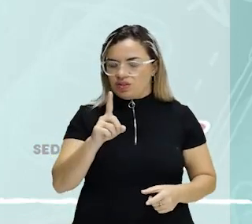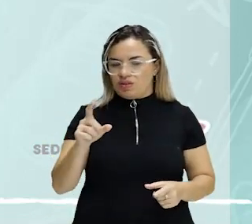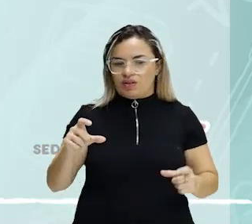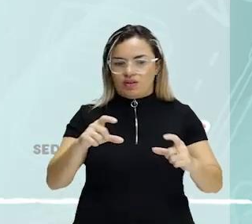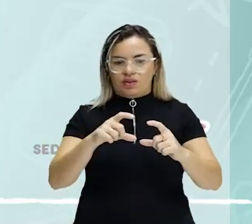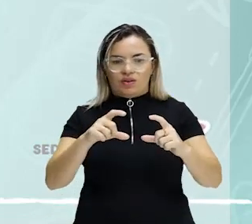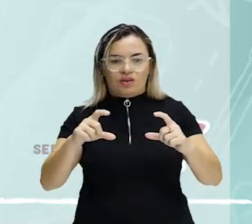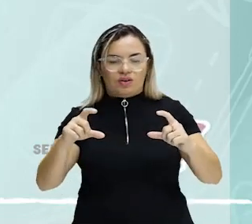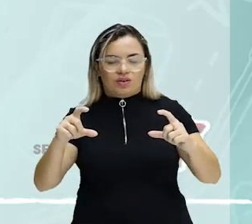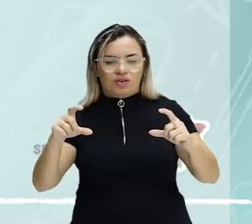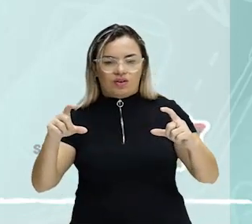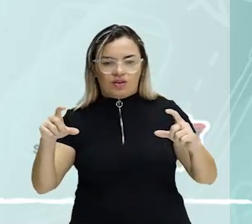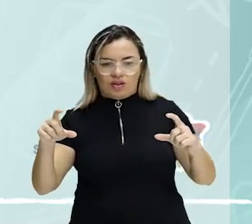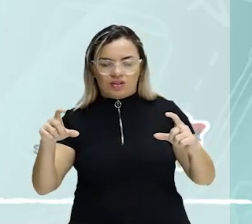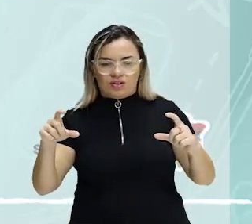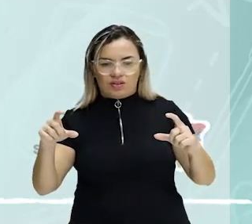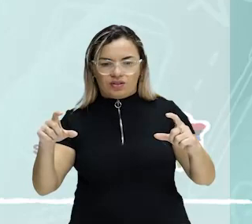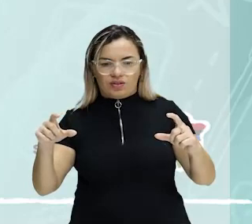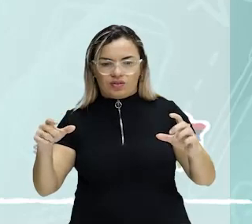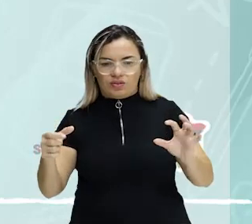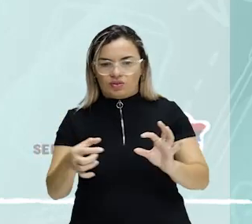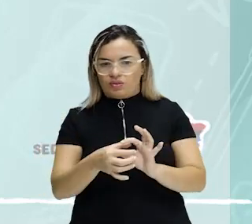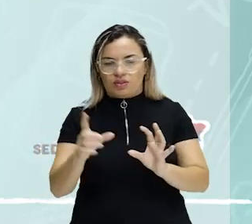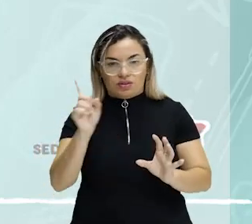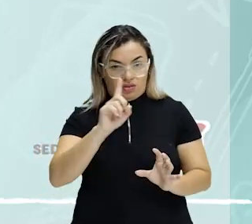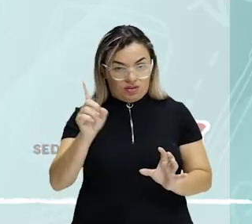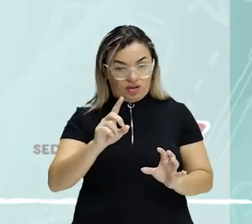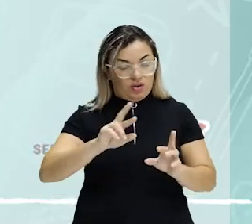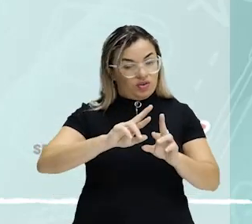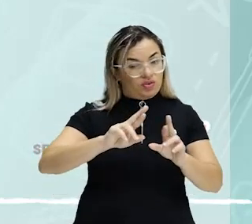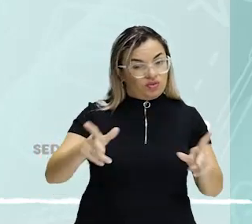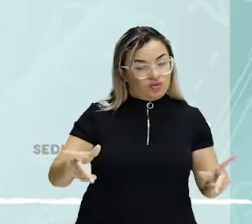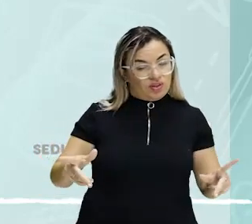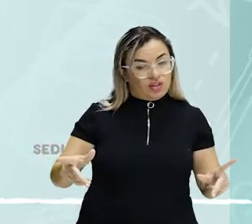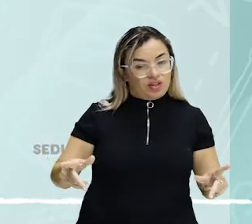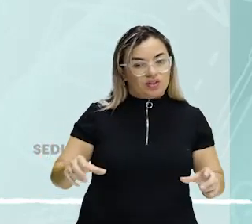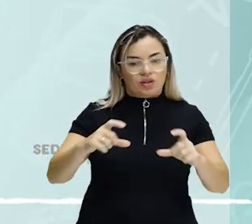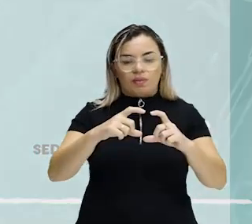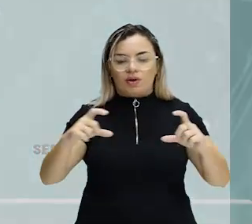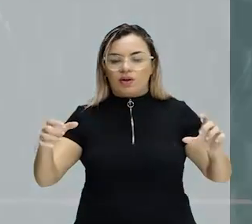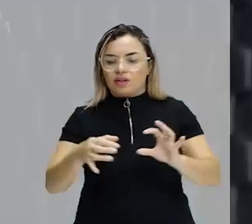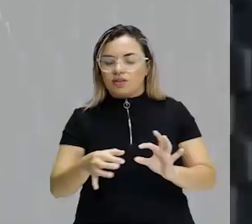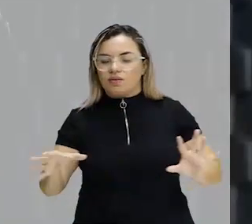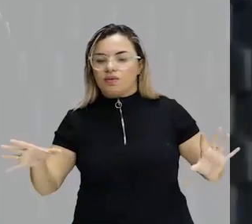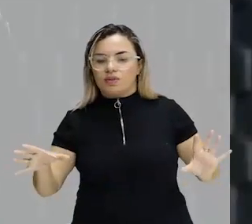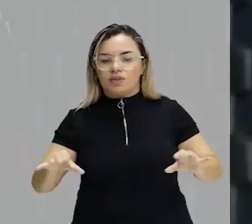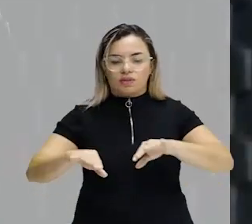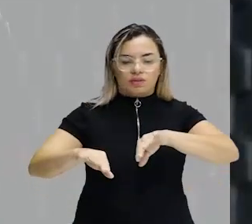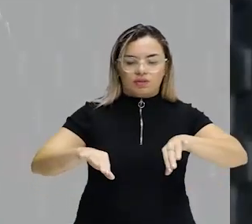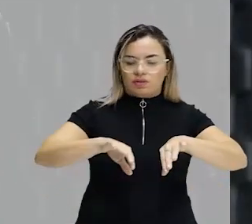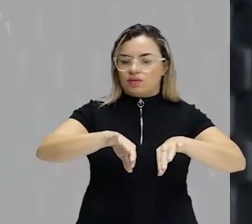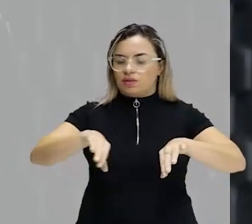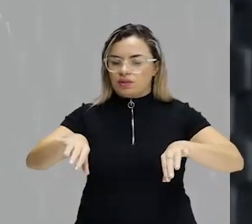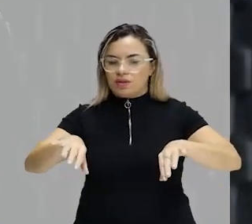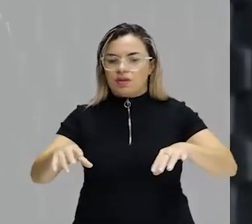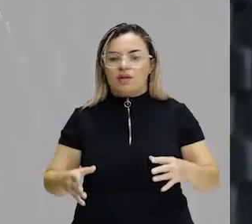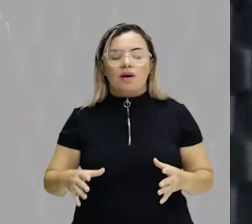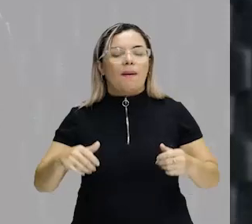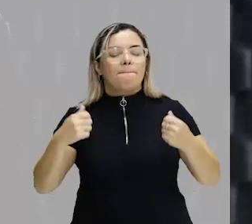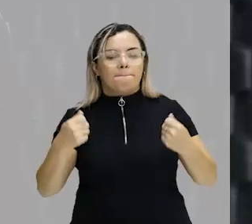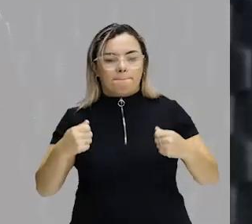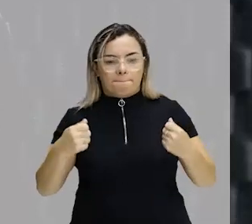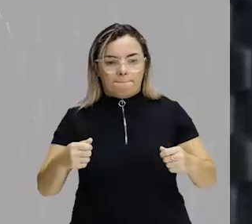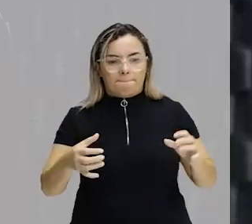sim coordenada. E você sabe que o porquê pode ser causal, então tem que ver o contexto. Por isso que eu coloquei uma